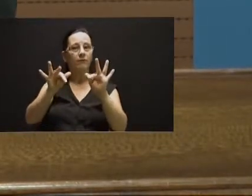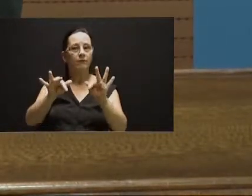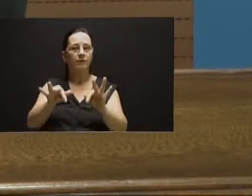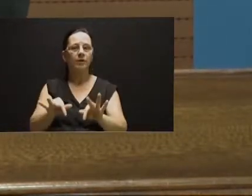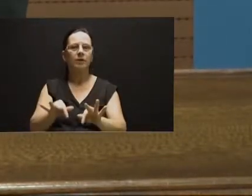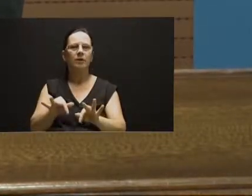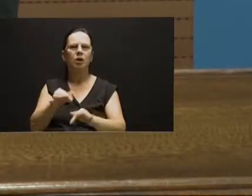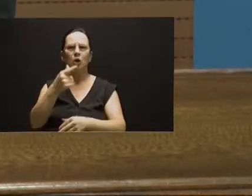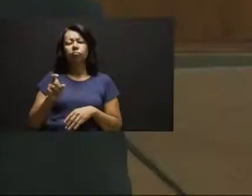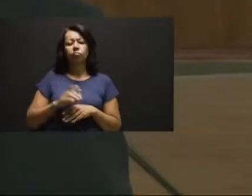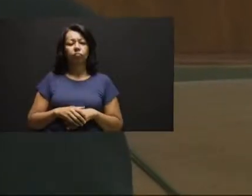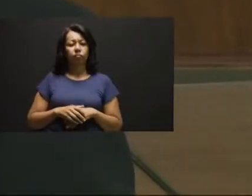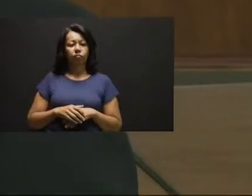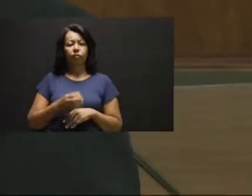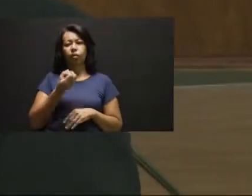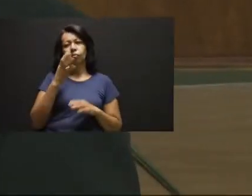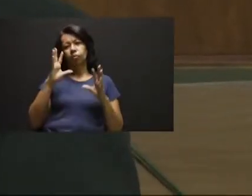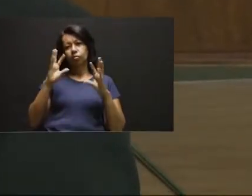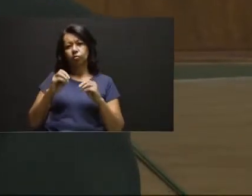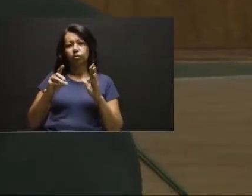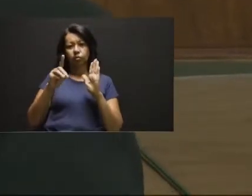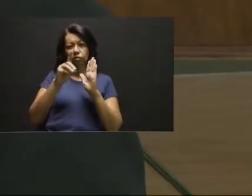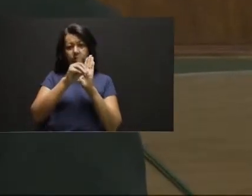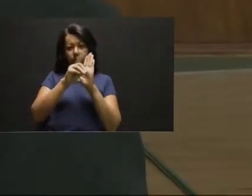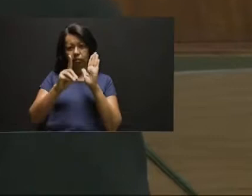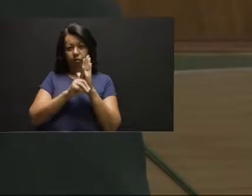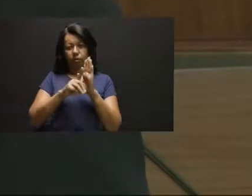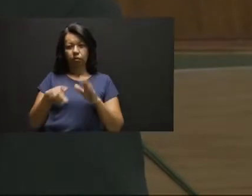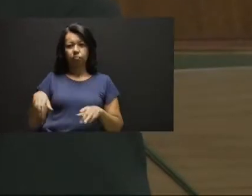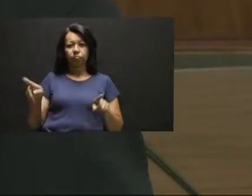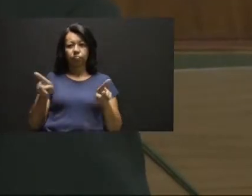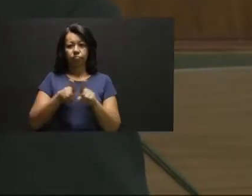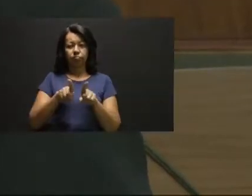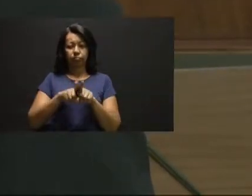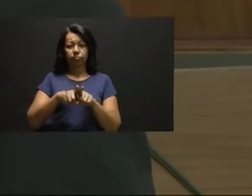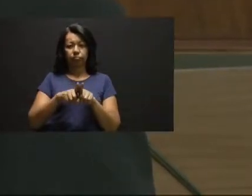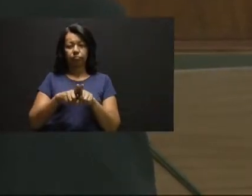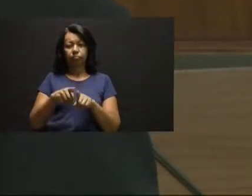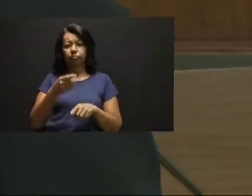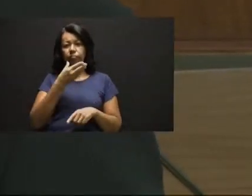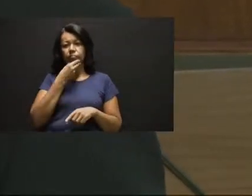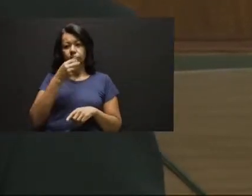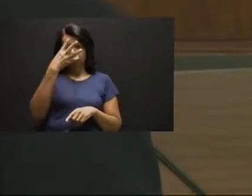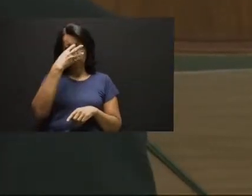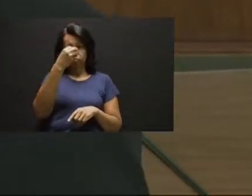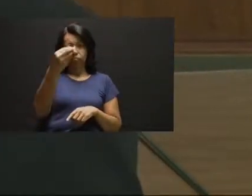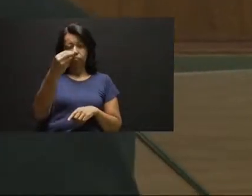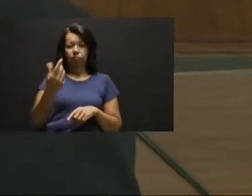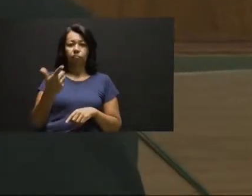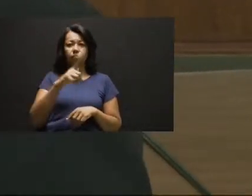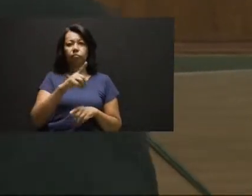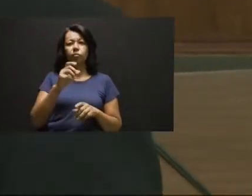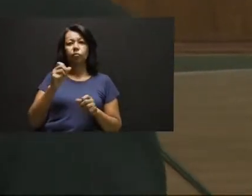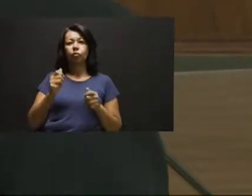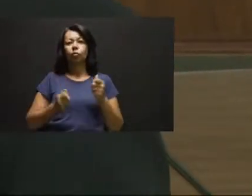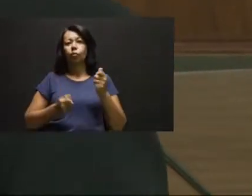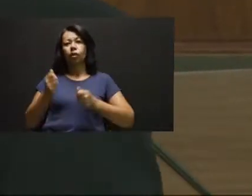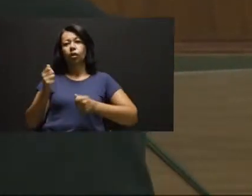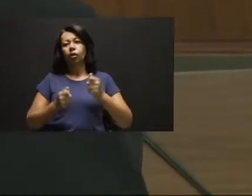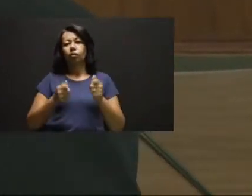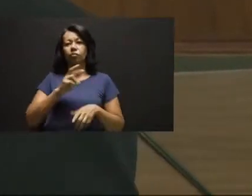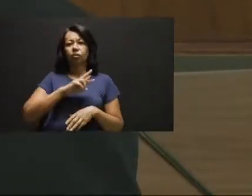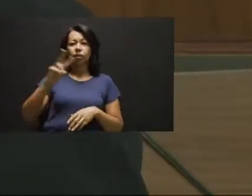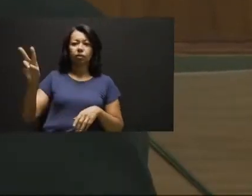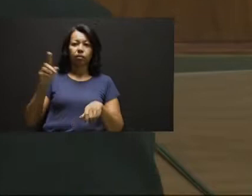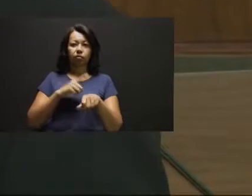perueiros da cidade esse decreto é assim os perueiros um ele estava com a lotação já vence no prazo que no